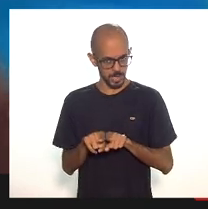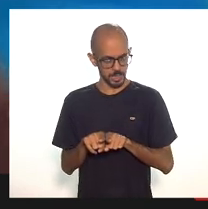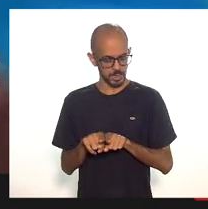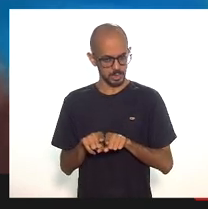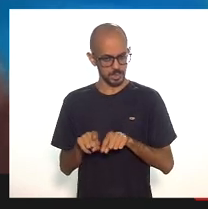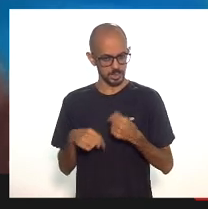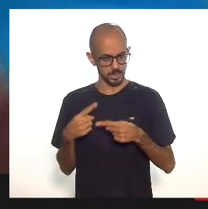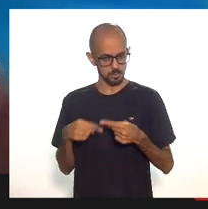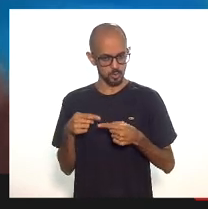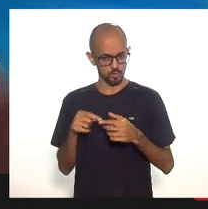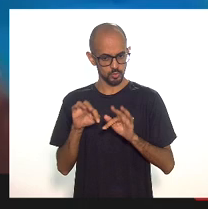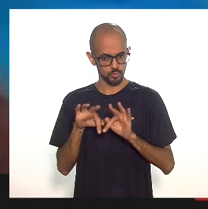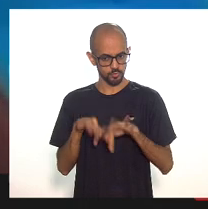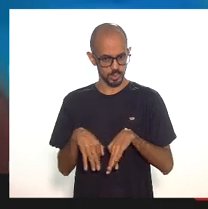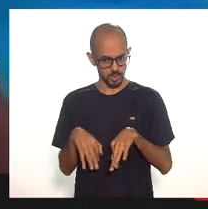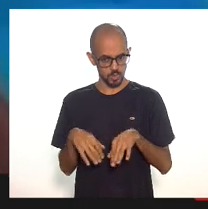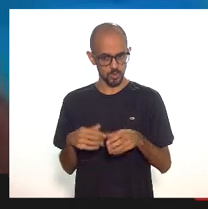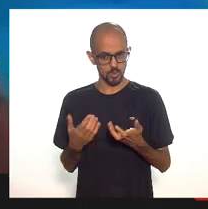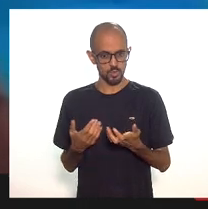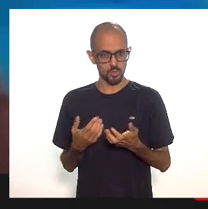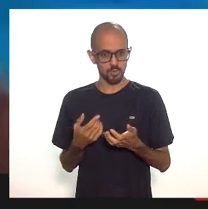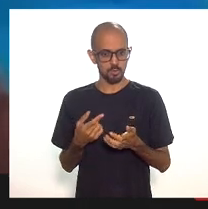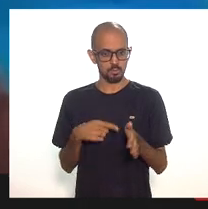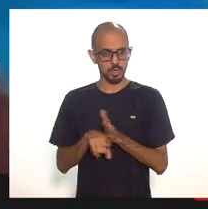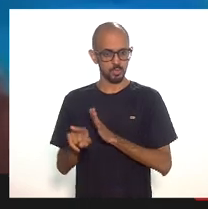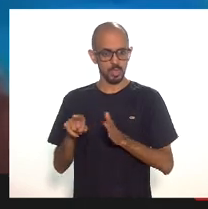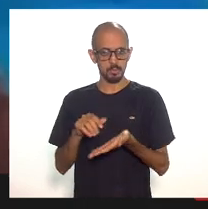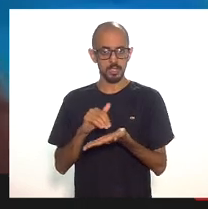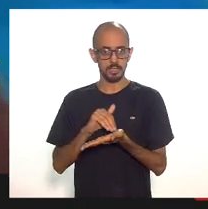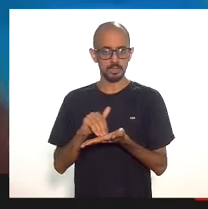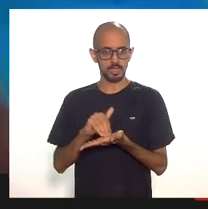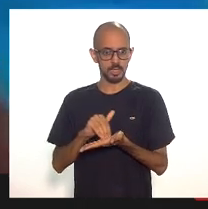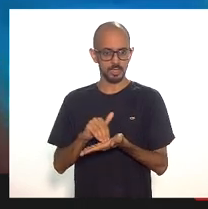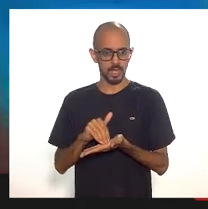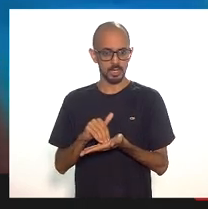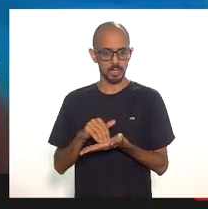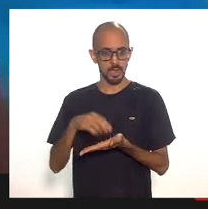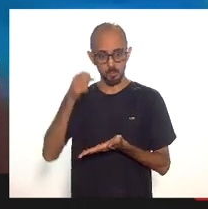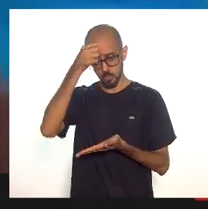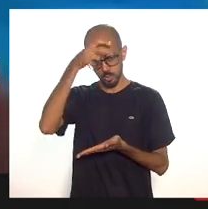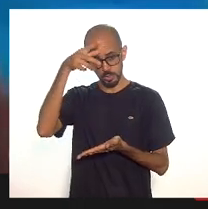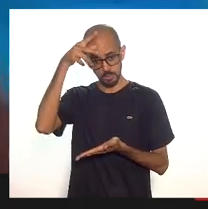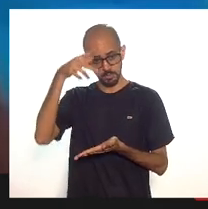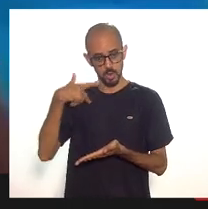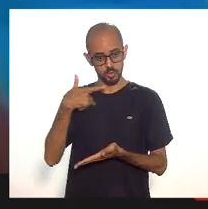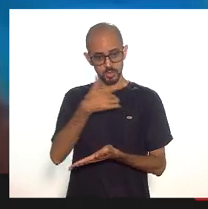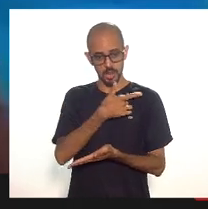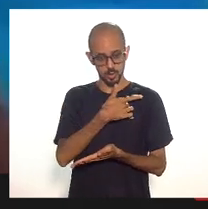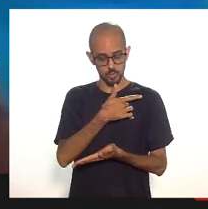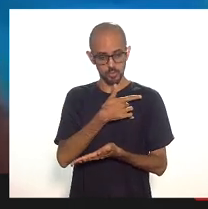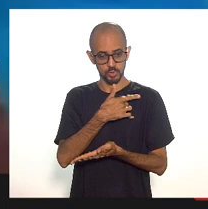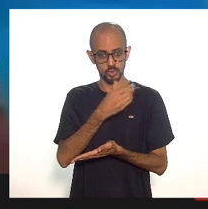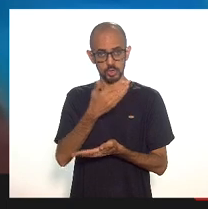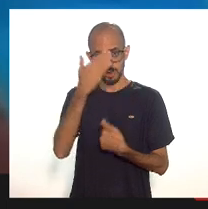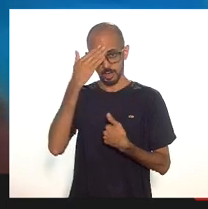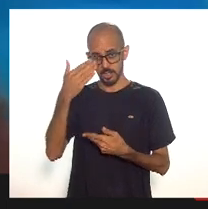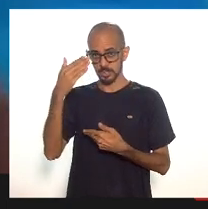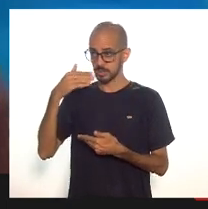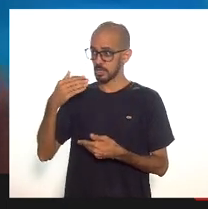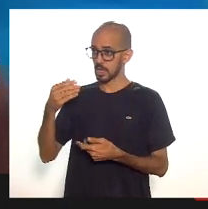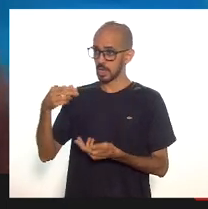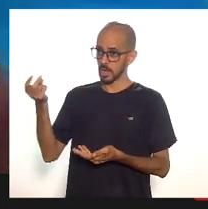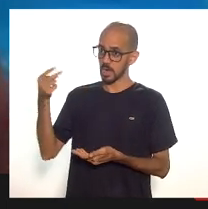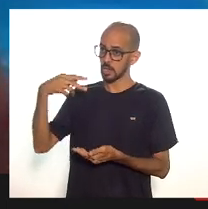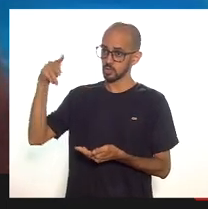Finalmente, para a Secretaria Municipal de Saúde, para o doutor Daniel, que também mais uma vez agradeço a sua presença, se o